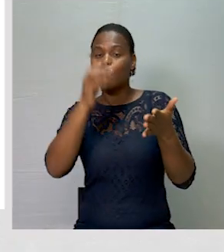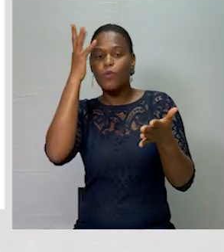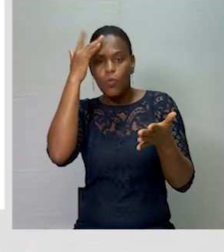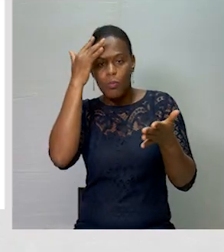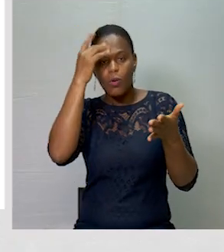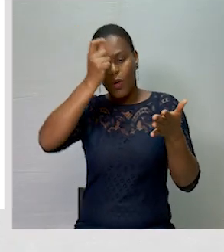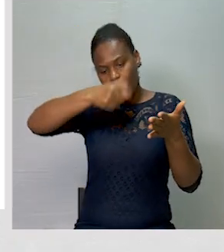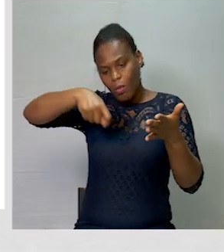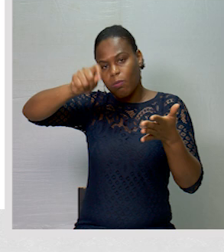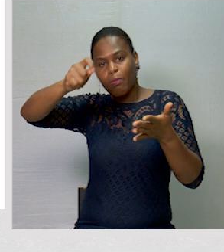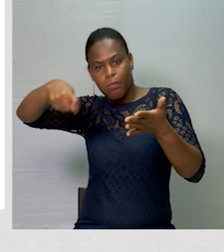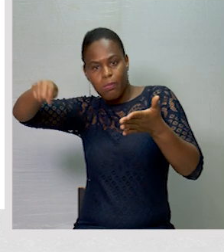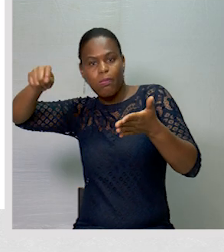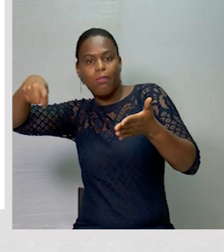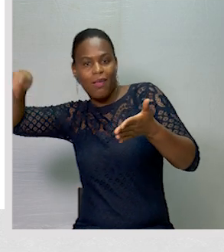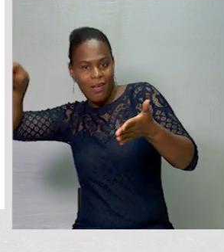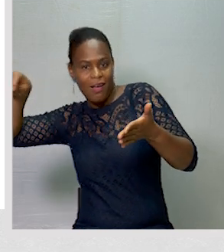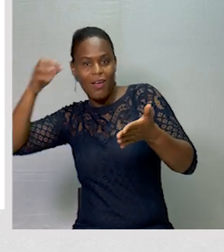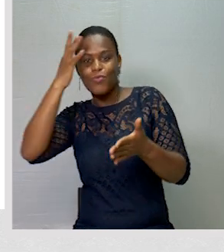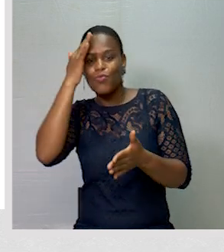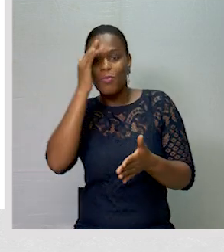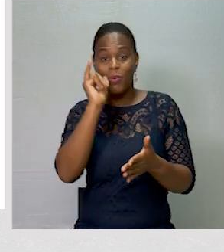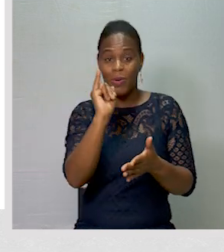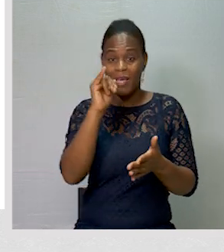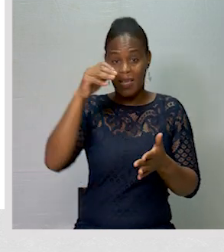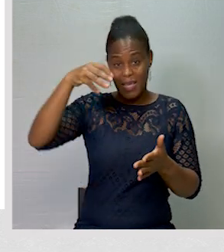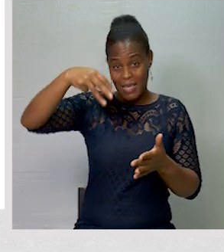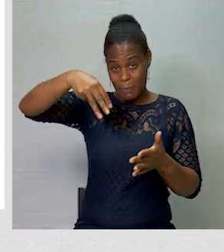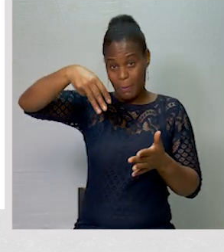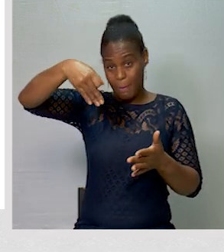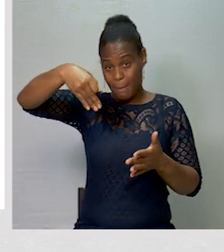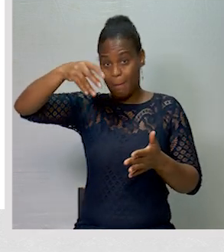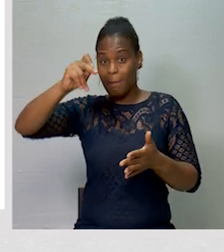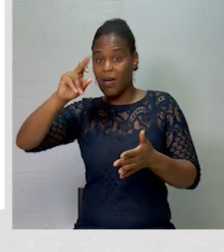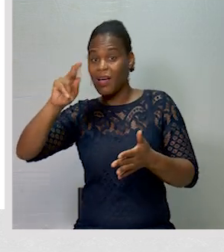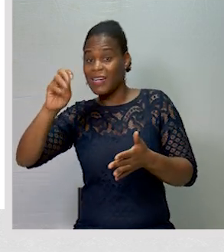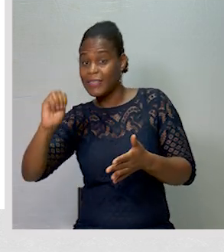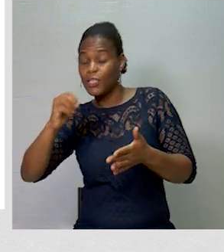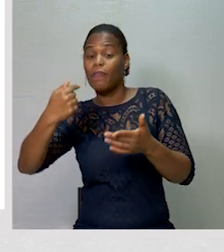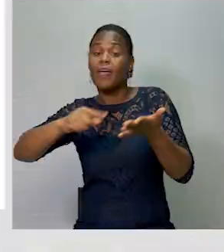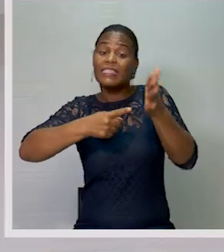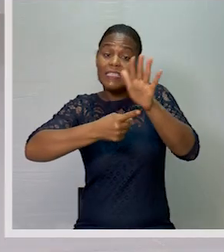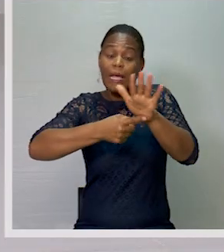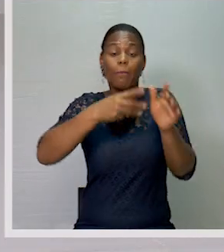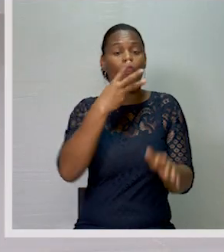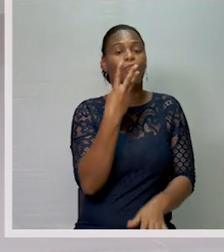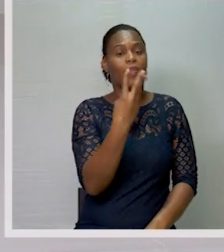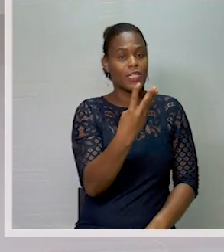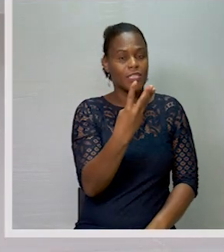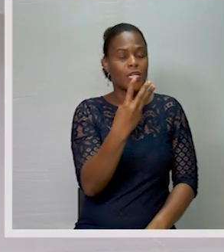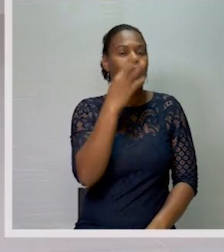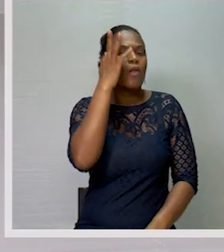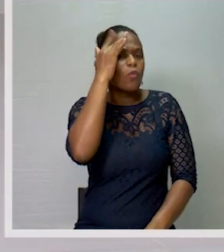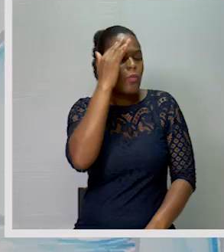por extenso os números ímpares. Rapidamente, vocês têm o exemplo aqui 3.